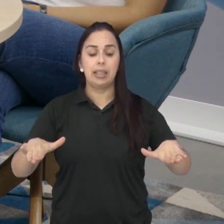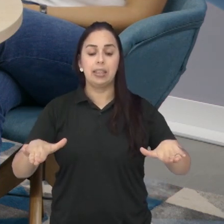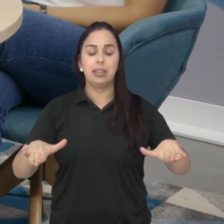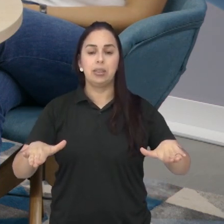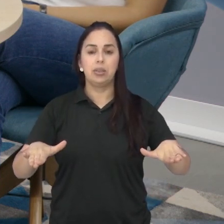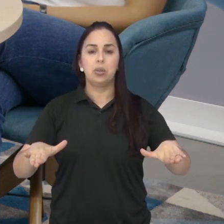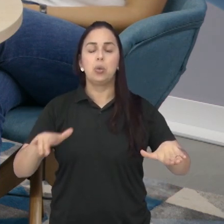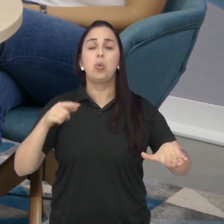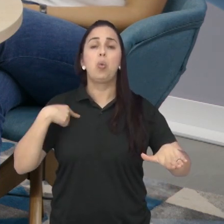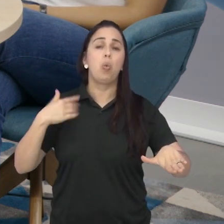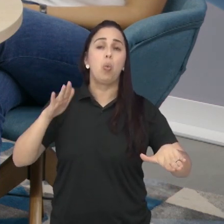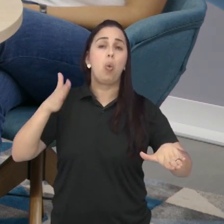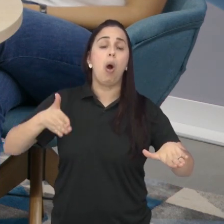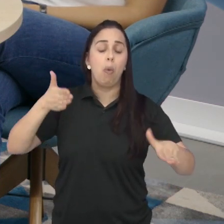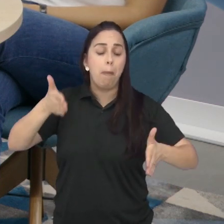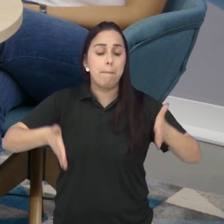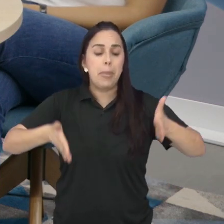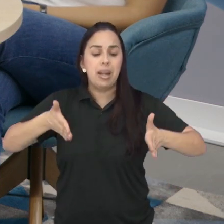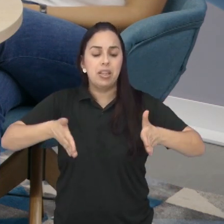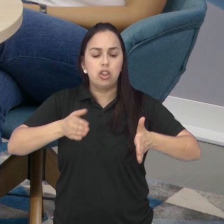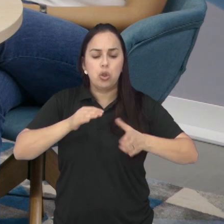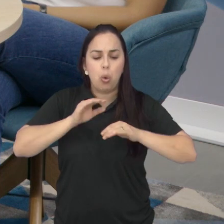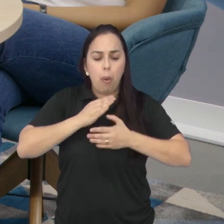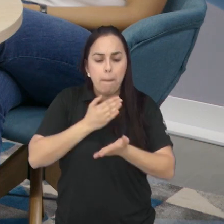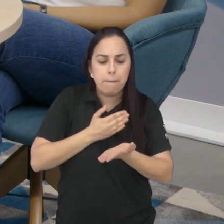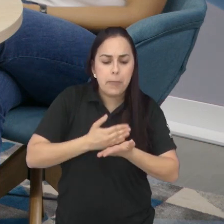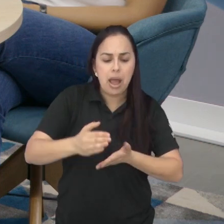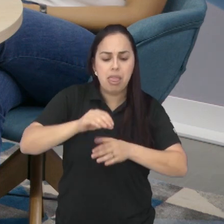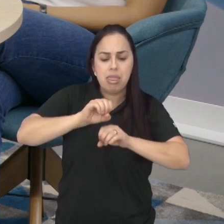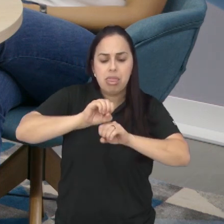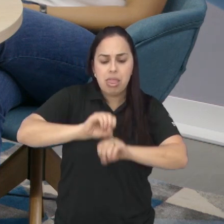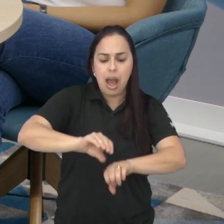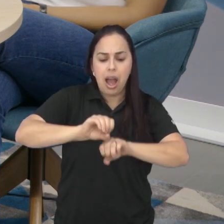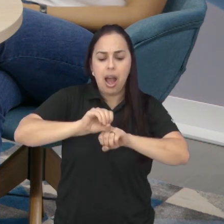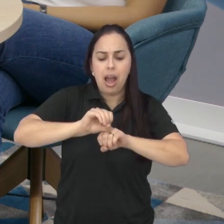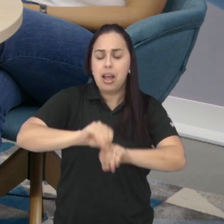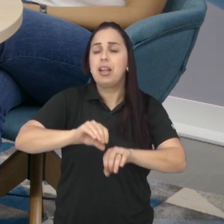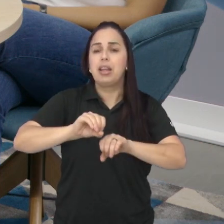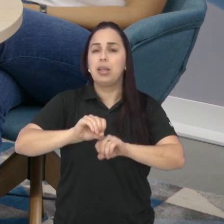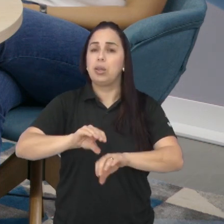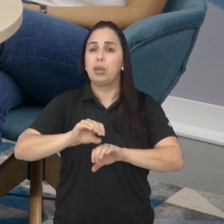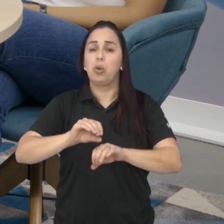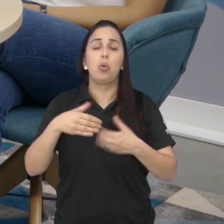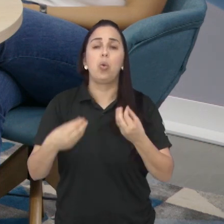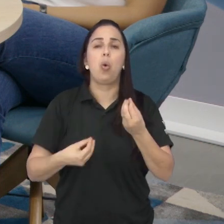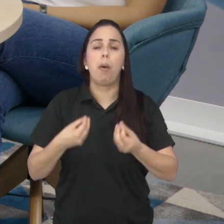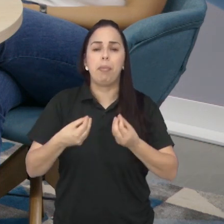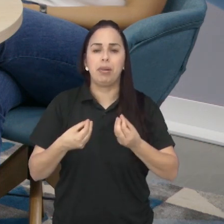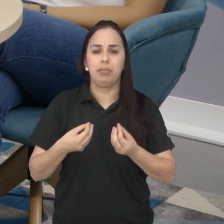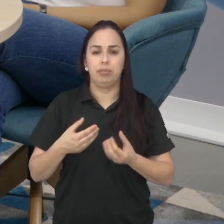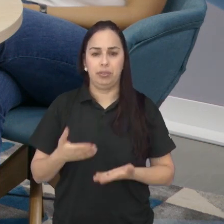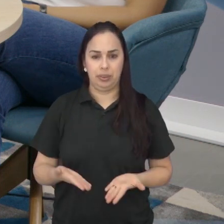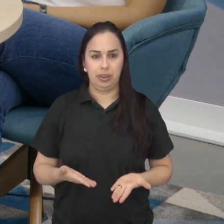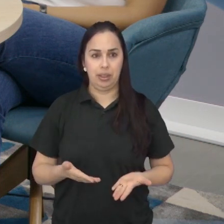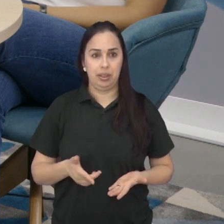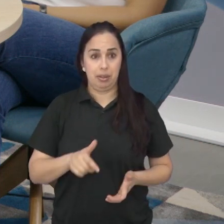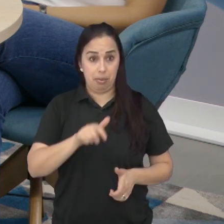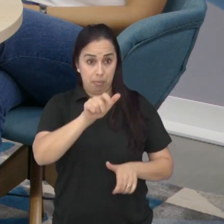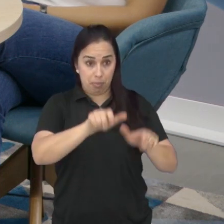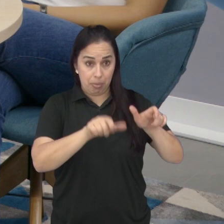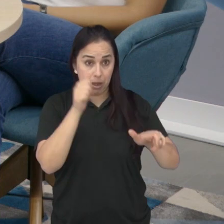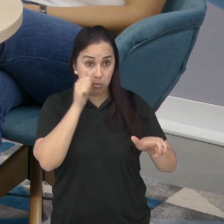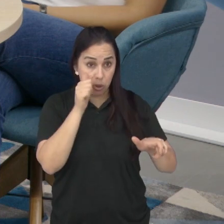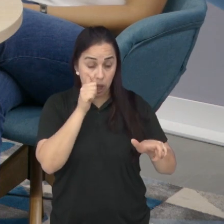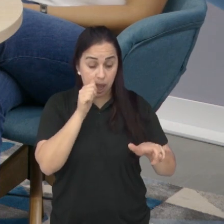dá. Qual que é o momento ideal de começar a introduzir esse tema, sororidade para os filhos? Aí eu falo as mulheres e